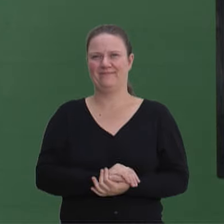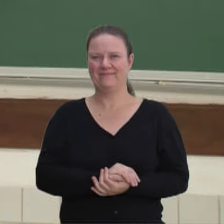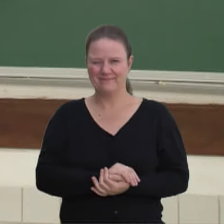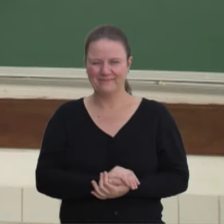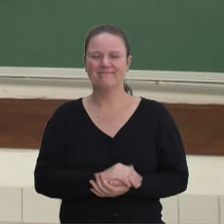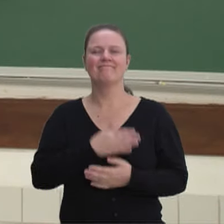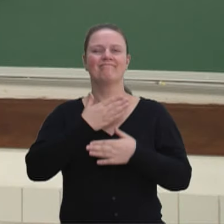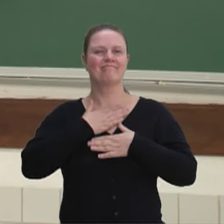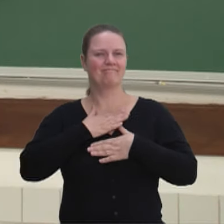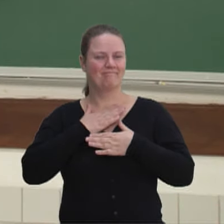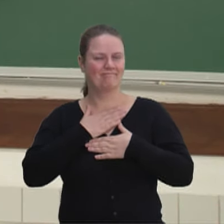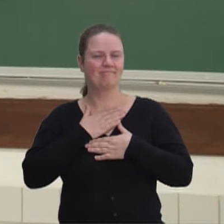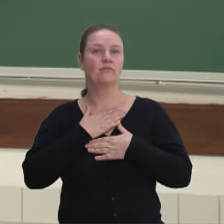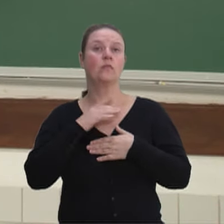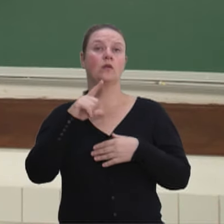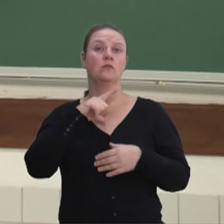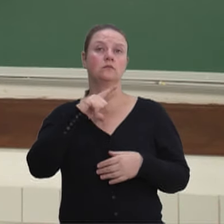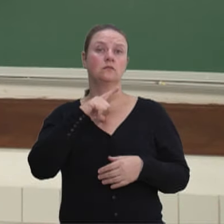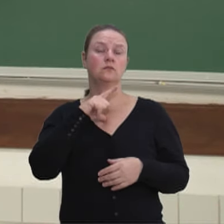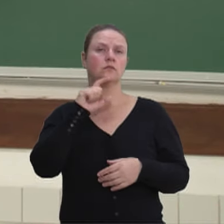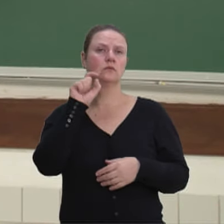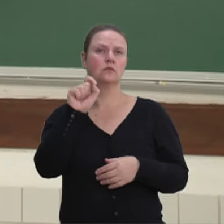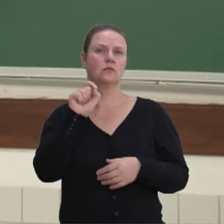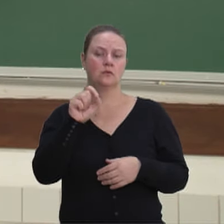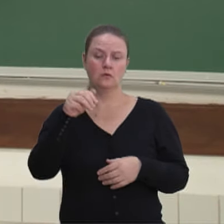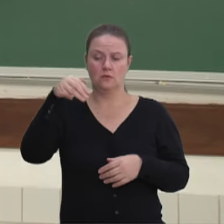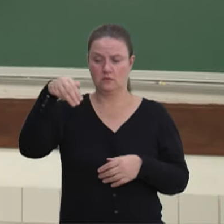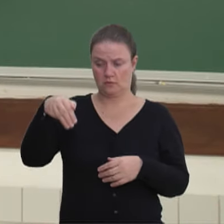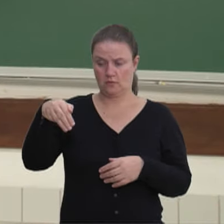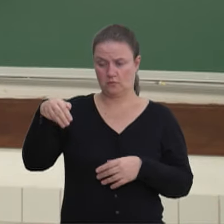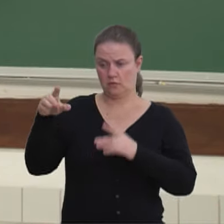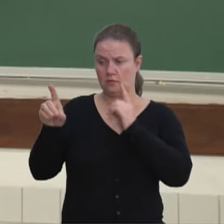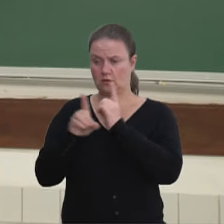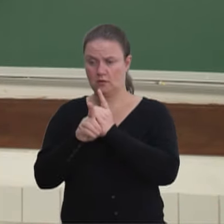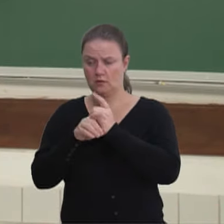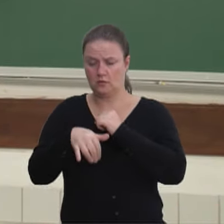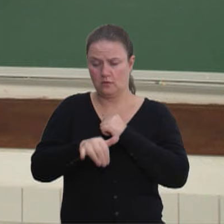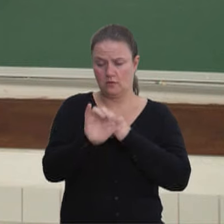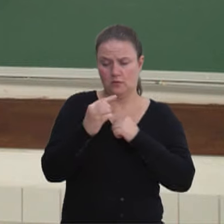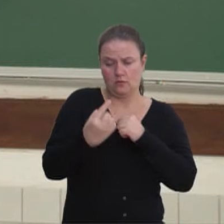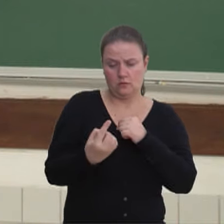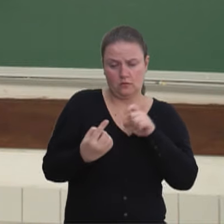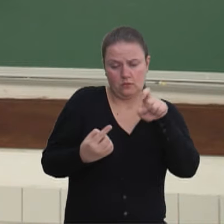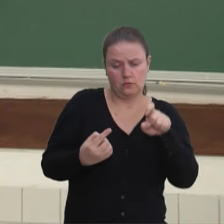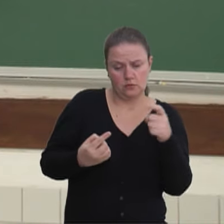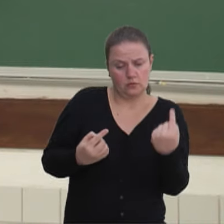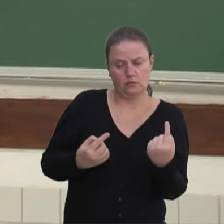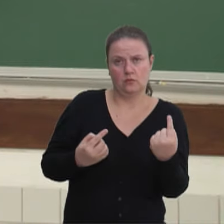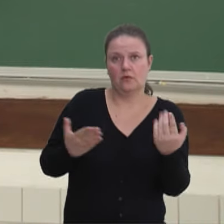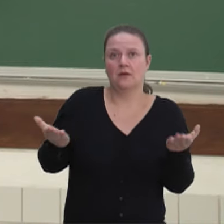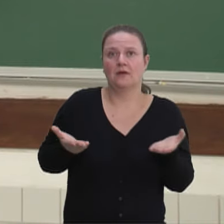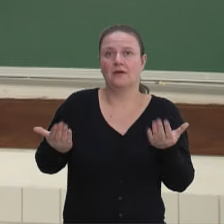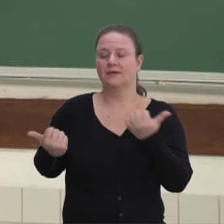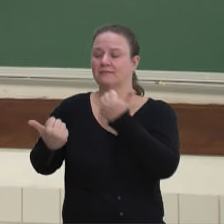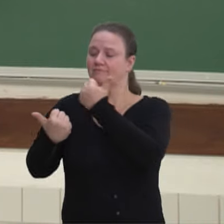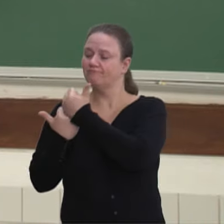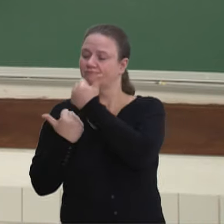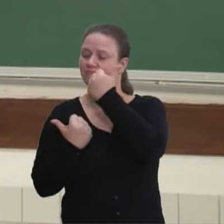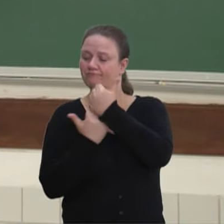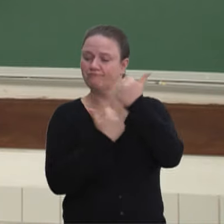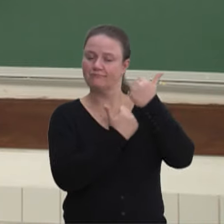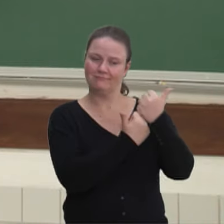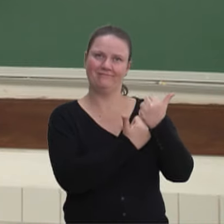Tranquilo? Tenho meu m, meu y1, meu x1. Basta substituir